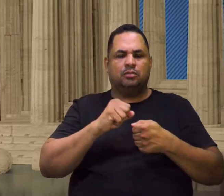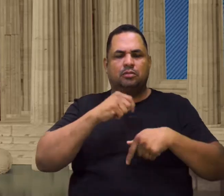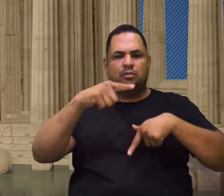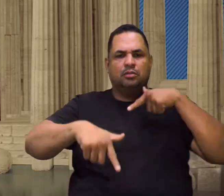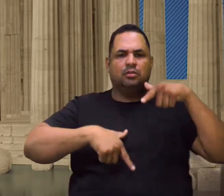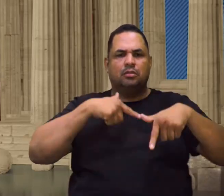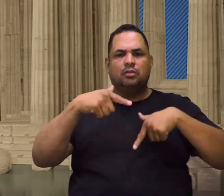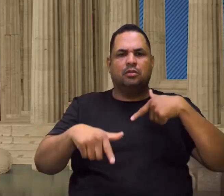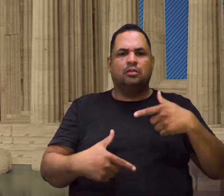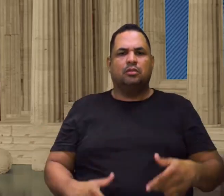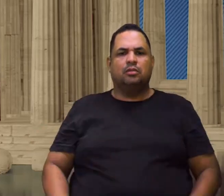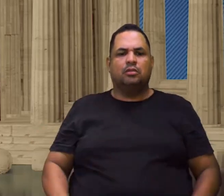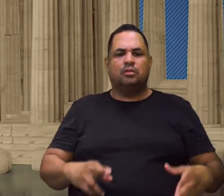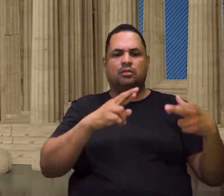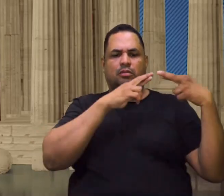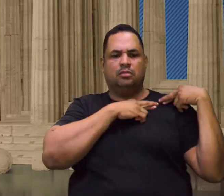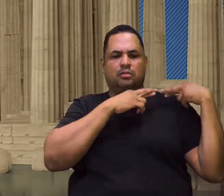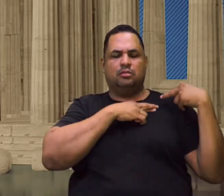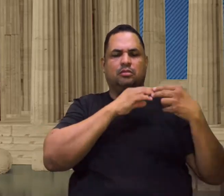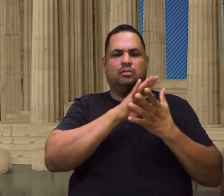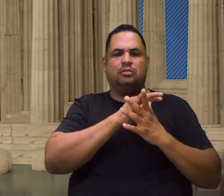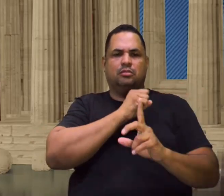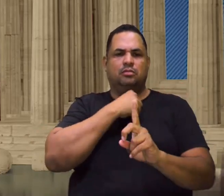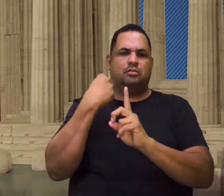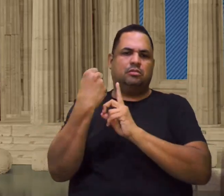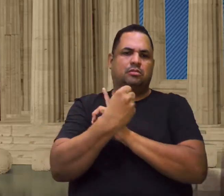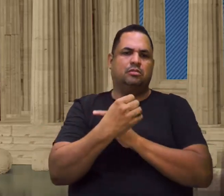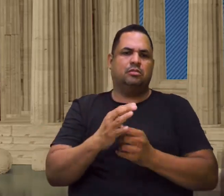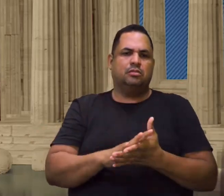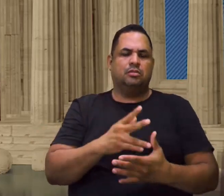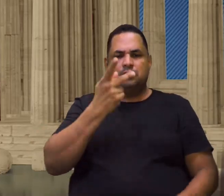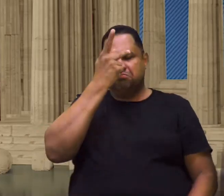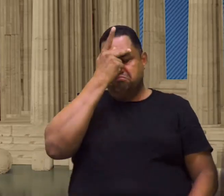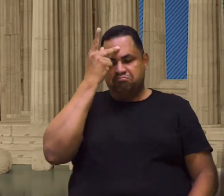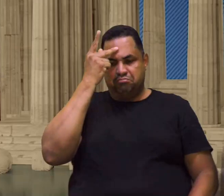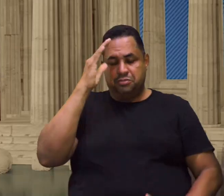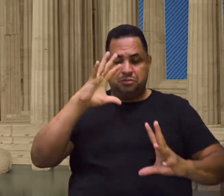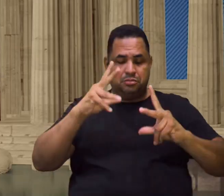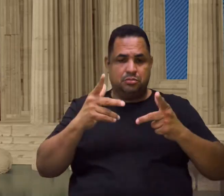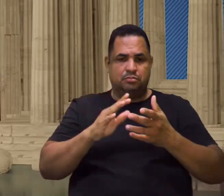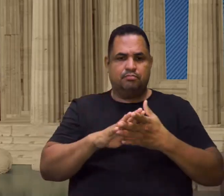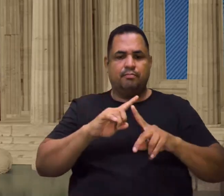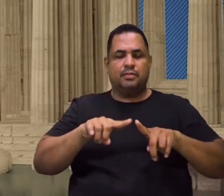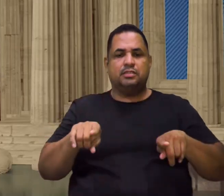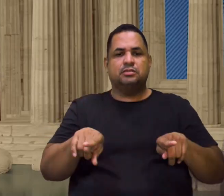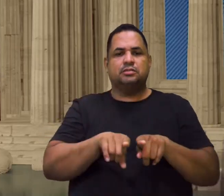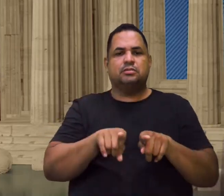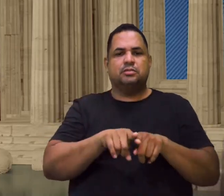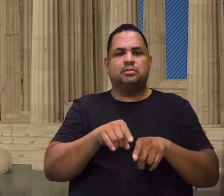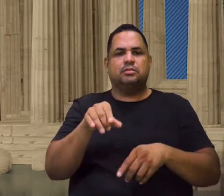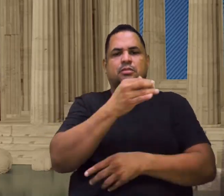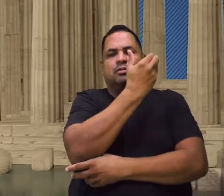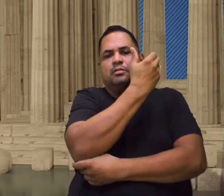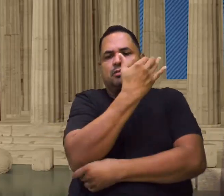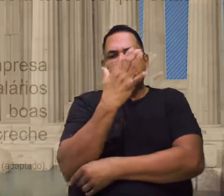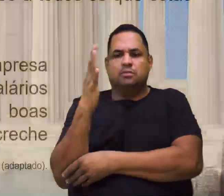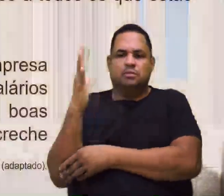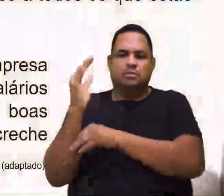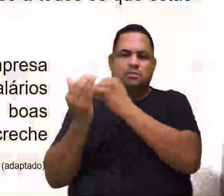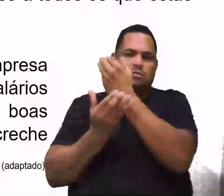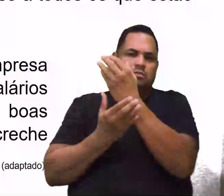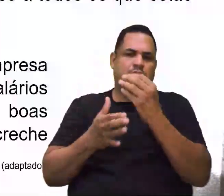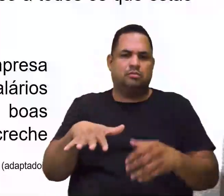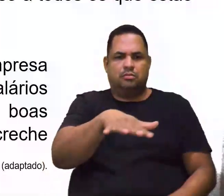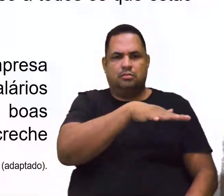Então, responsáveis socialmente, né, tanto pelas pessoas em torno, quanto pelo meio ambiente. Continuando, vamos